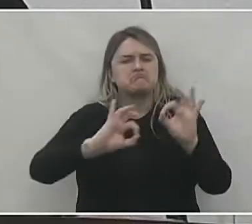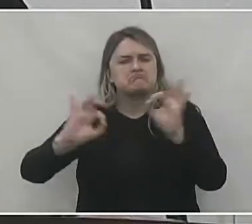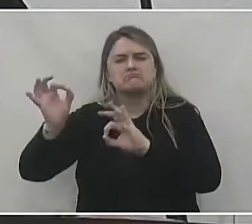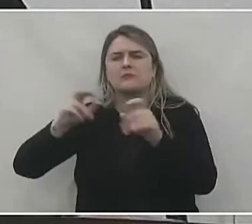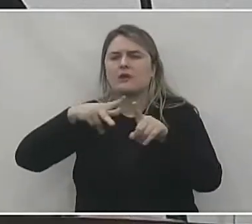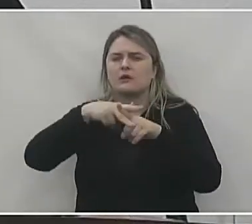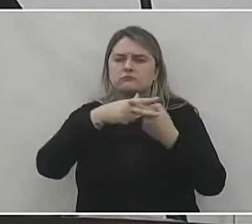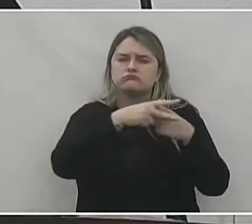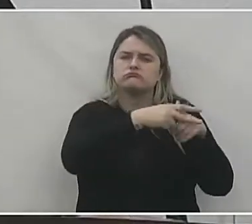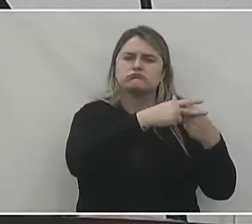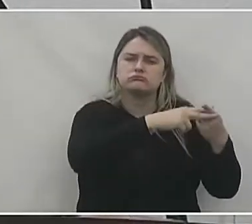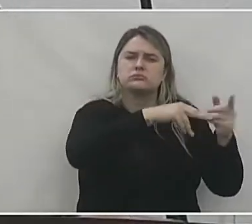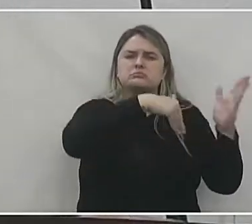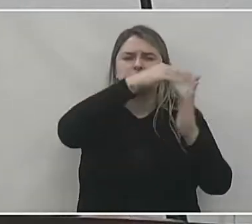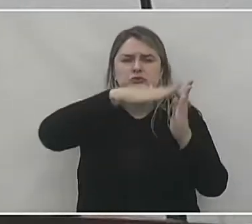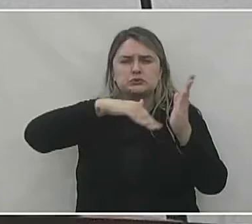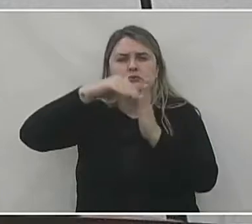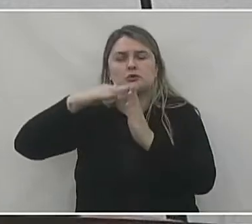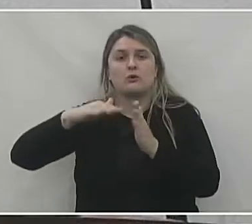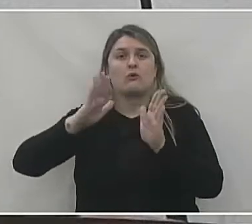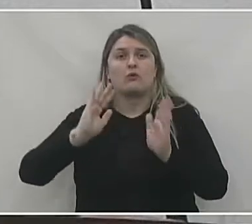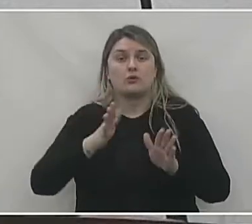no Colégio São Cristóvão e hoje eu